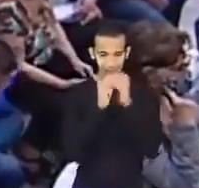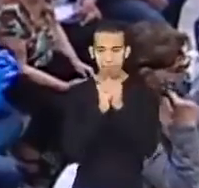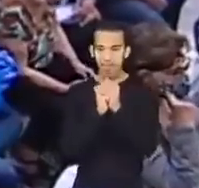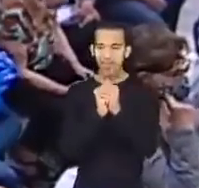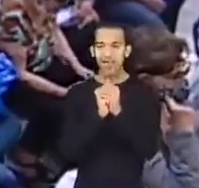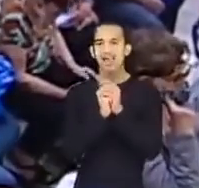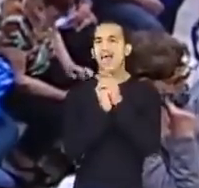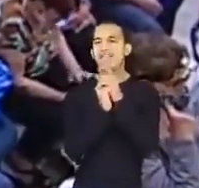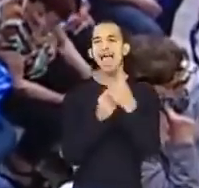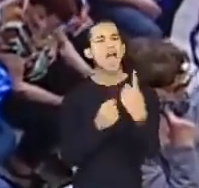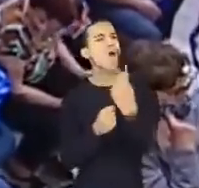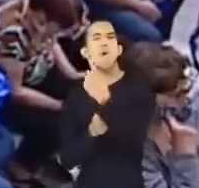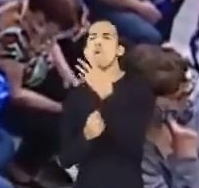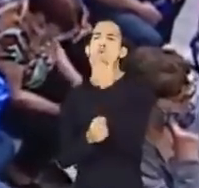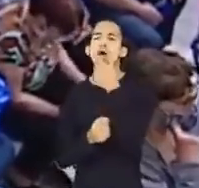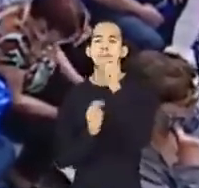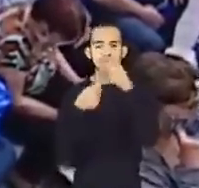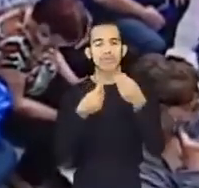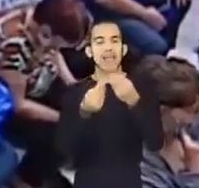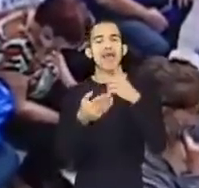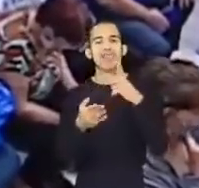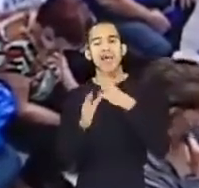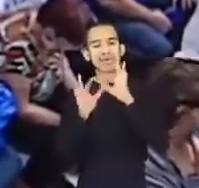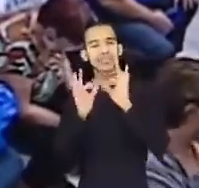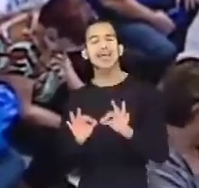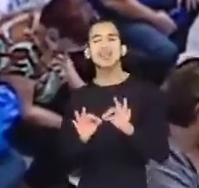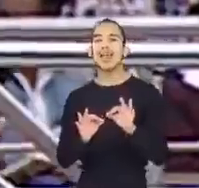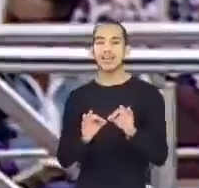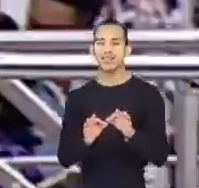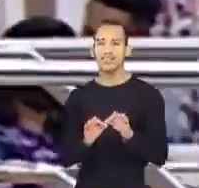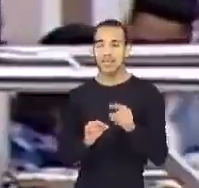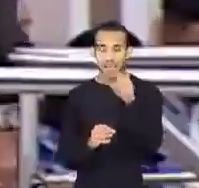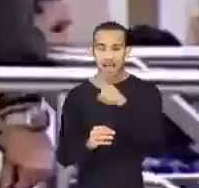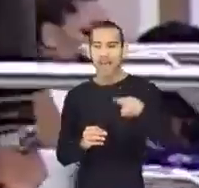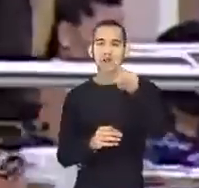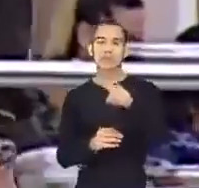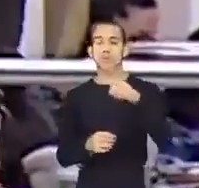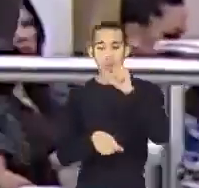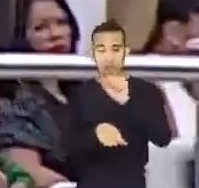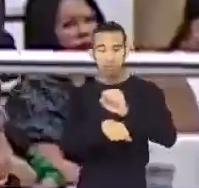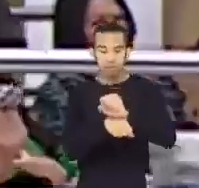Nenhum homem pode te dar garantias de que a sua espera